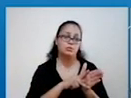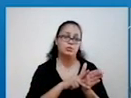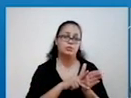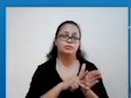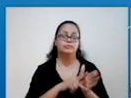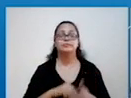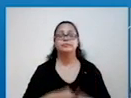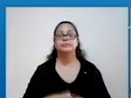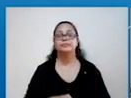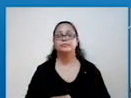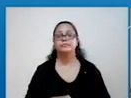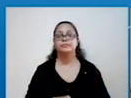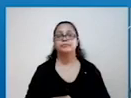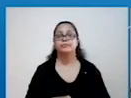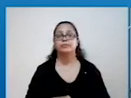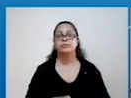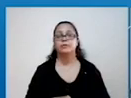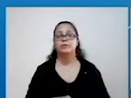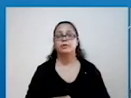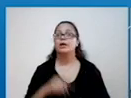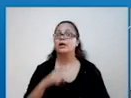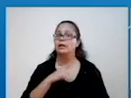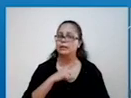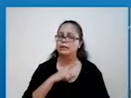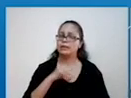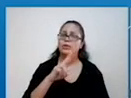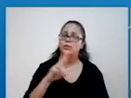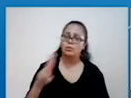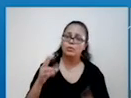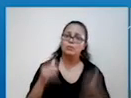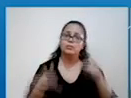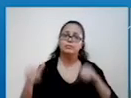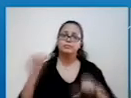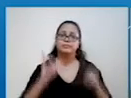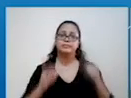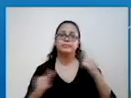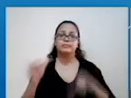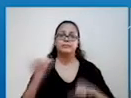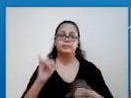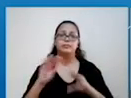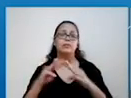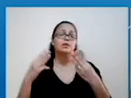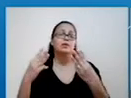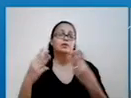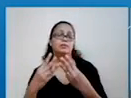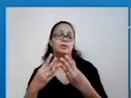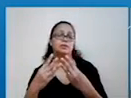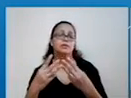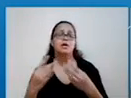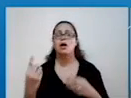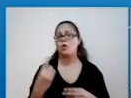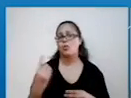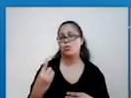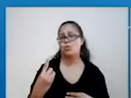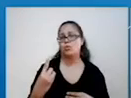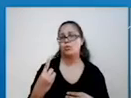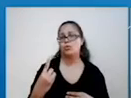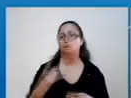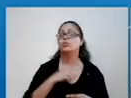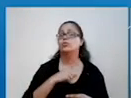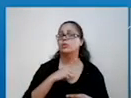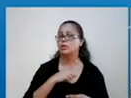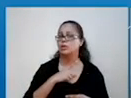químico, seguido do respectivo número de massa. O único elemento químico cujo isótopos tem